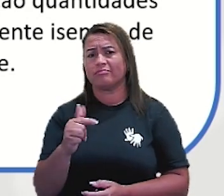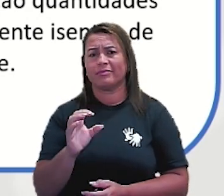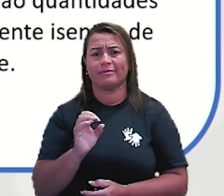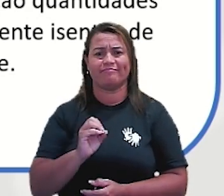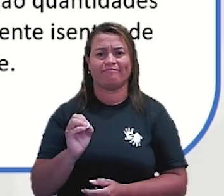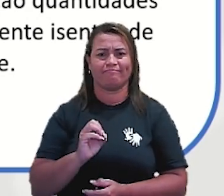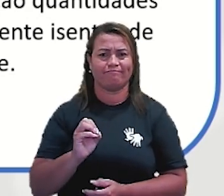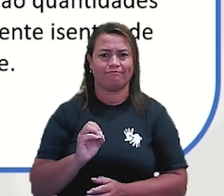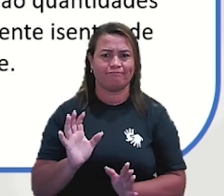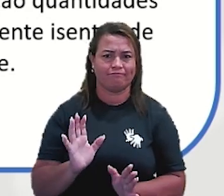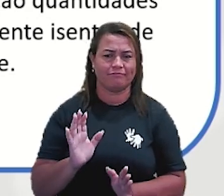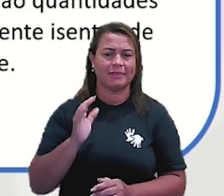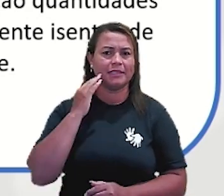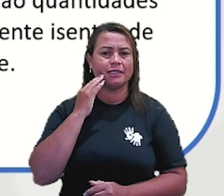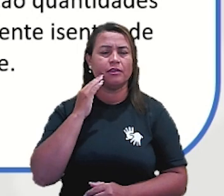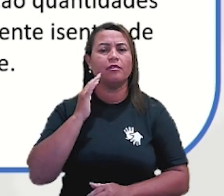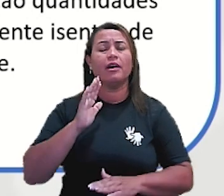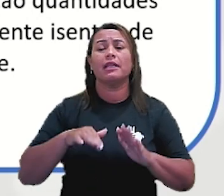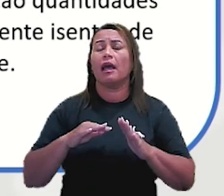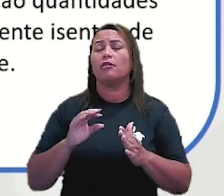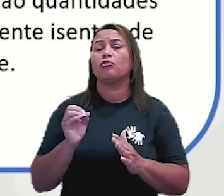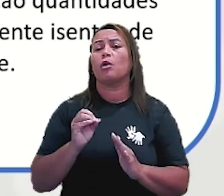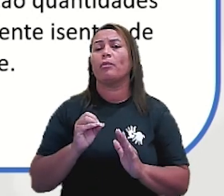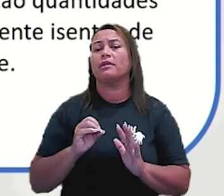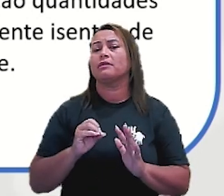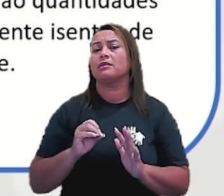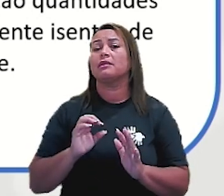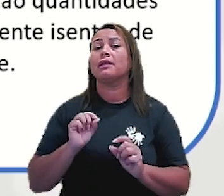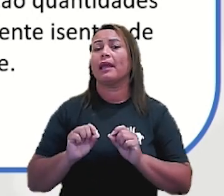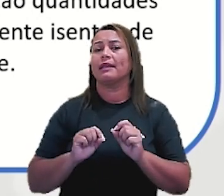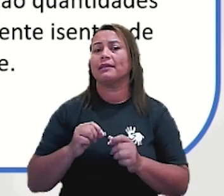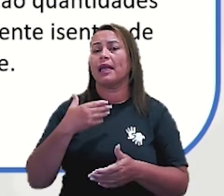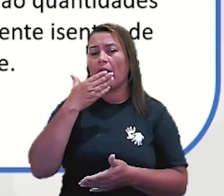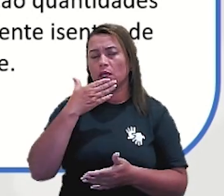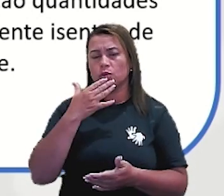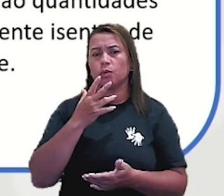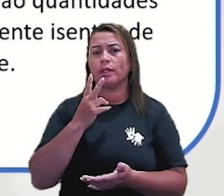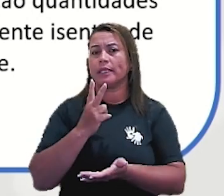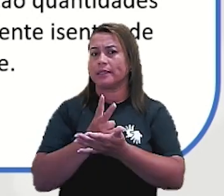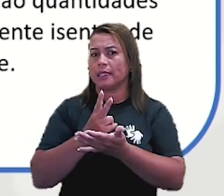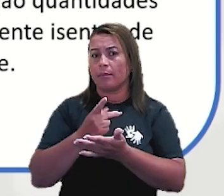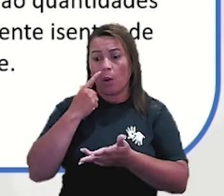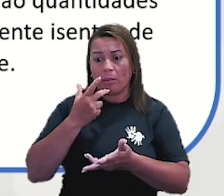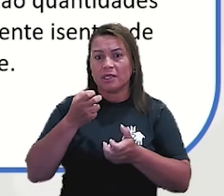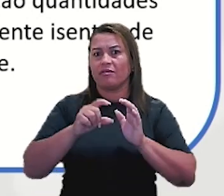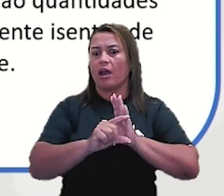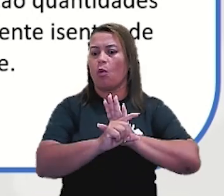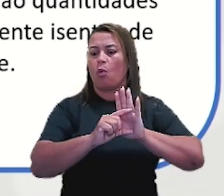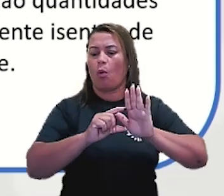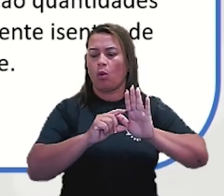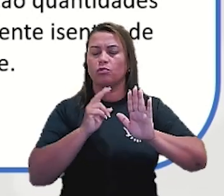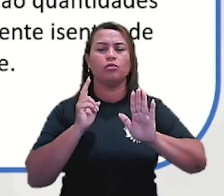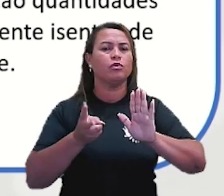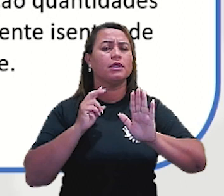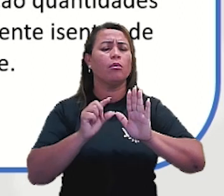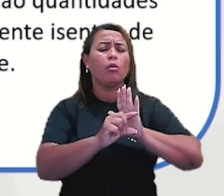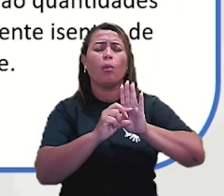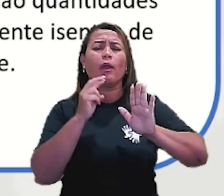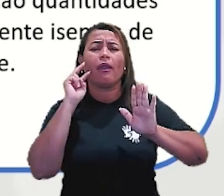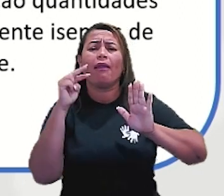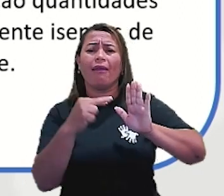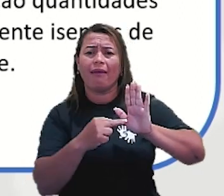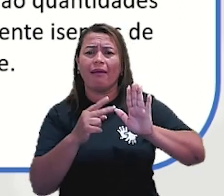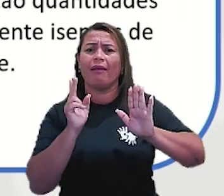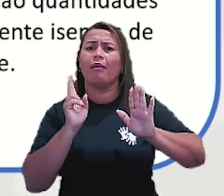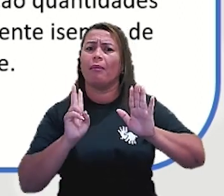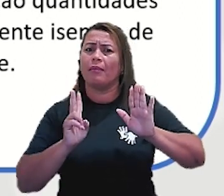ou ela pode estar isenta totalmente de açúcar. Então, a gente precisa sempre observar o rótulo, certo? O que é que aquele rótulo diz? Ele diz